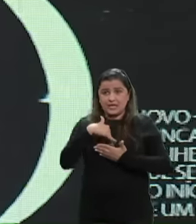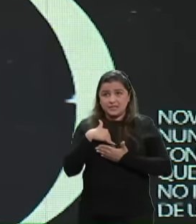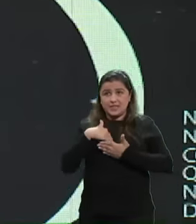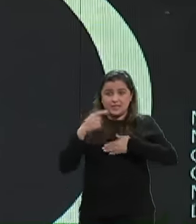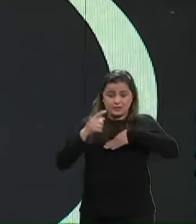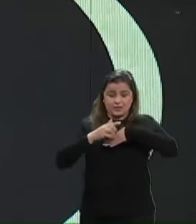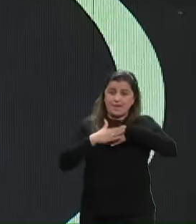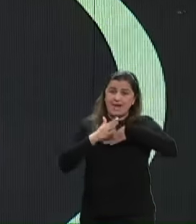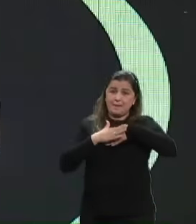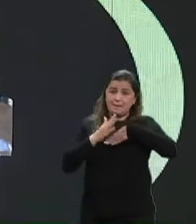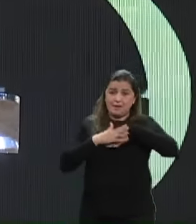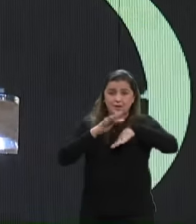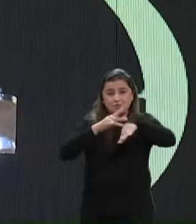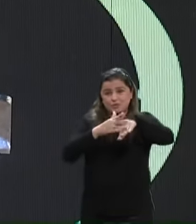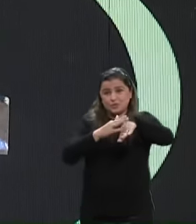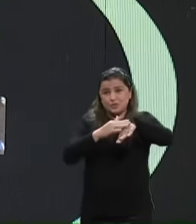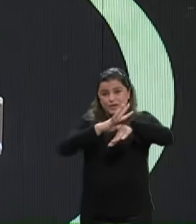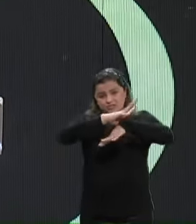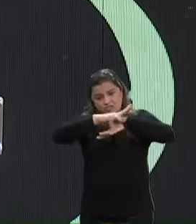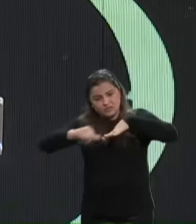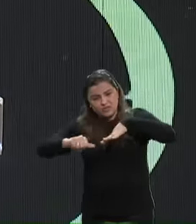lepra e sua mão foi curada.